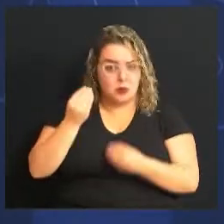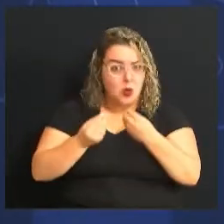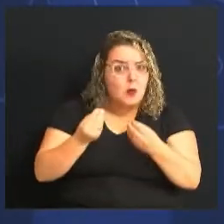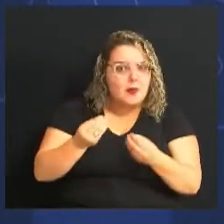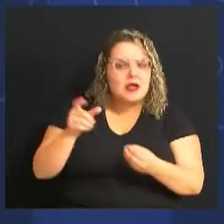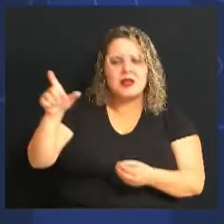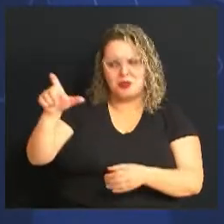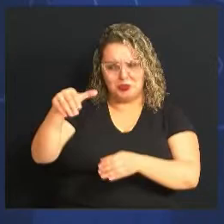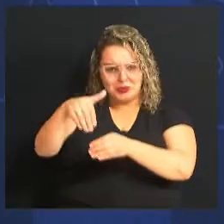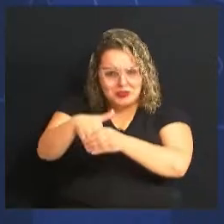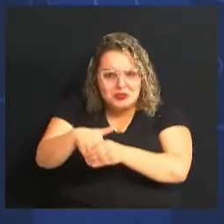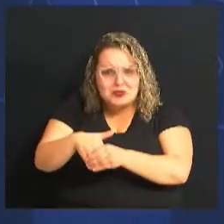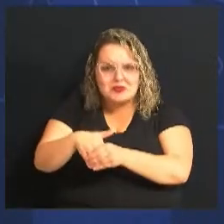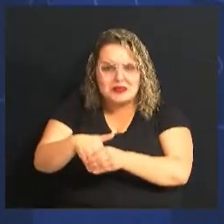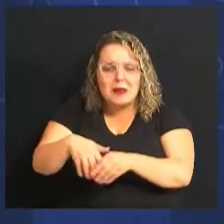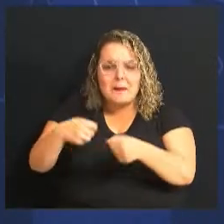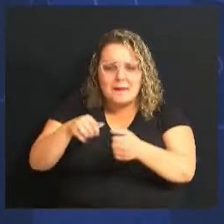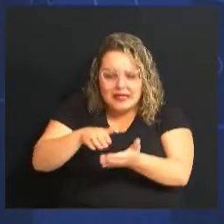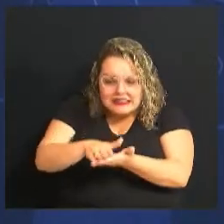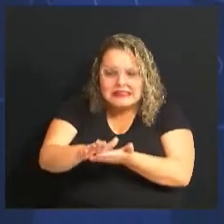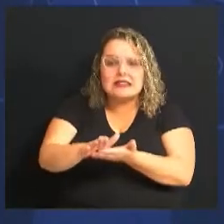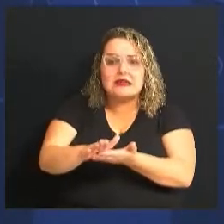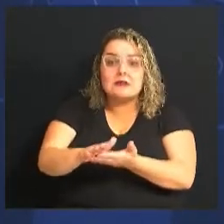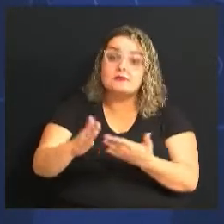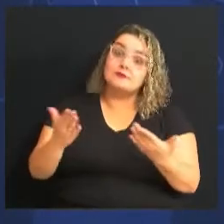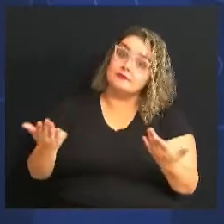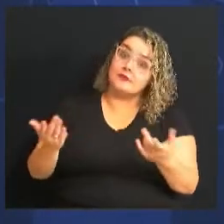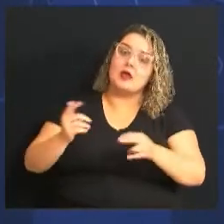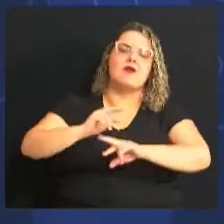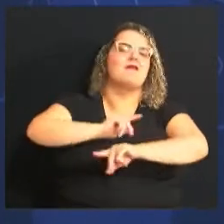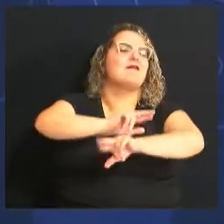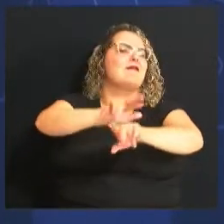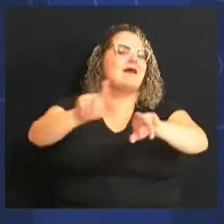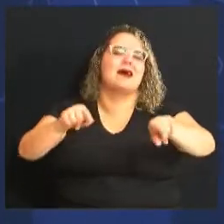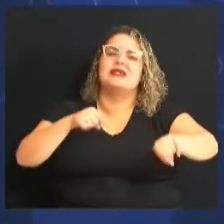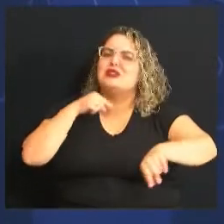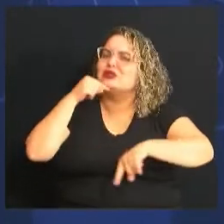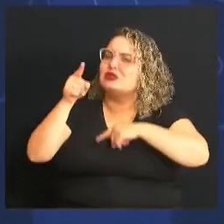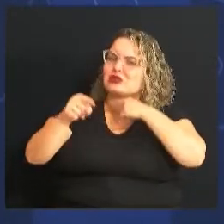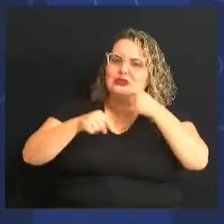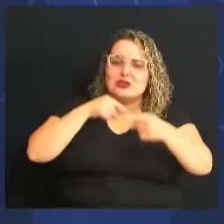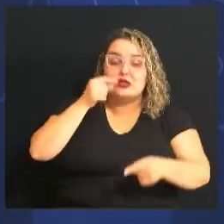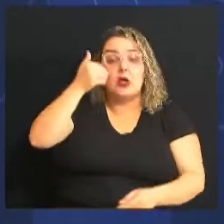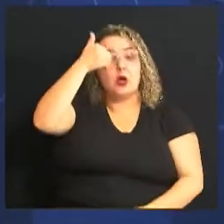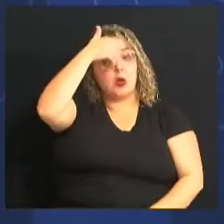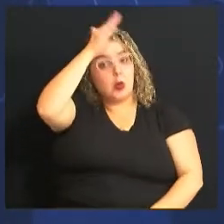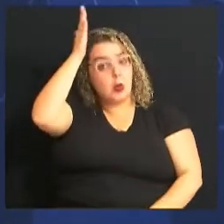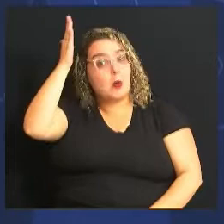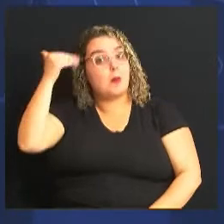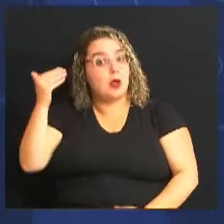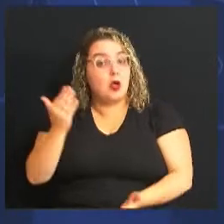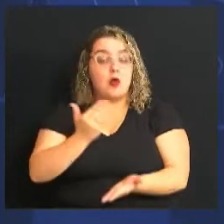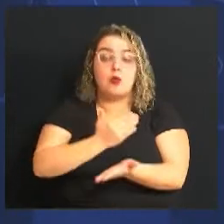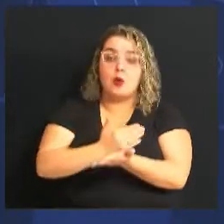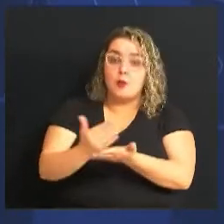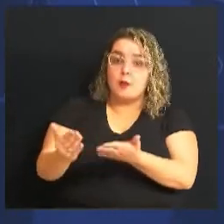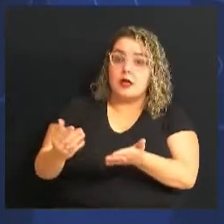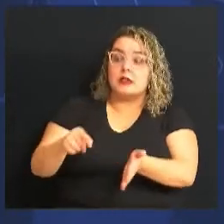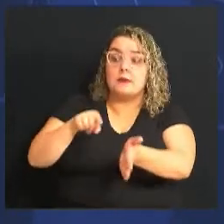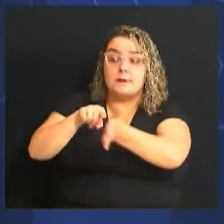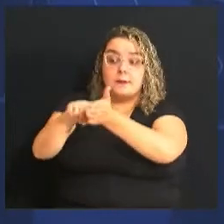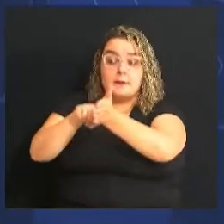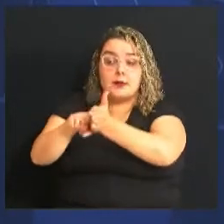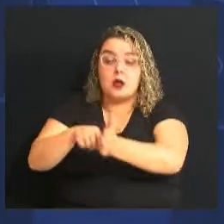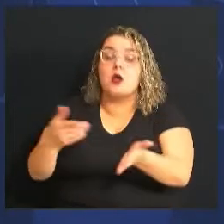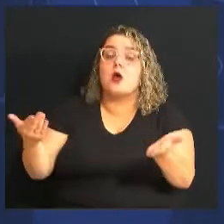eleitor precisa estar impresso? Bom, são muitas dúvidas que a Mariana Meira vai começar a tirar a partir de agora,